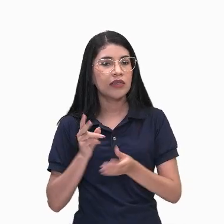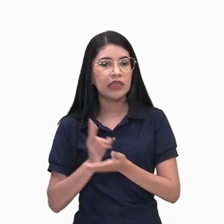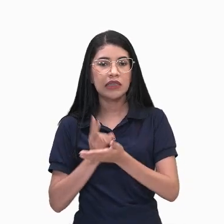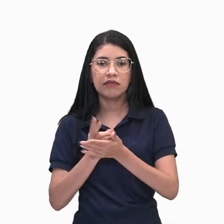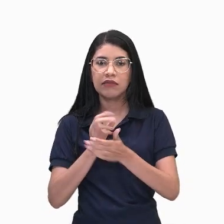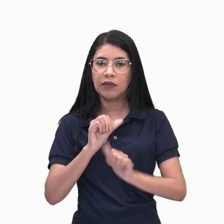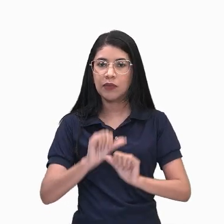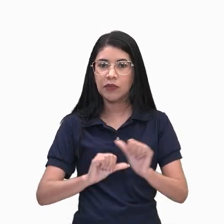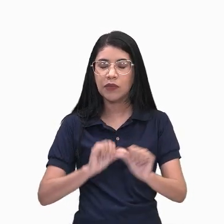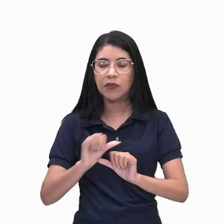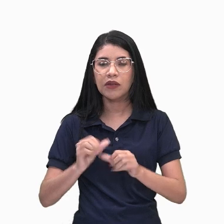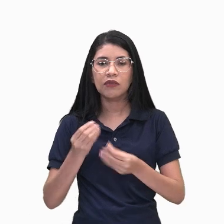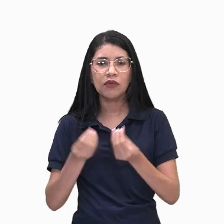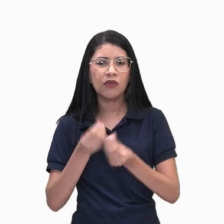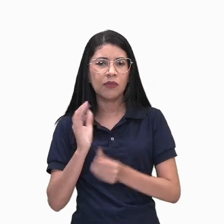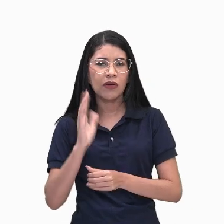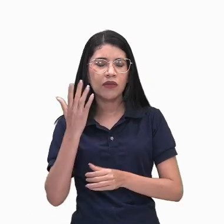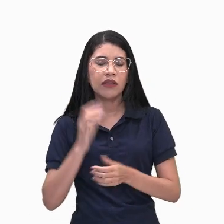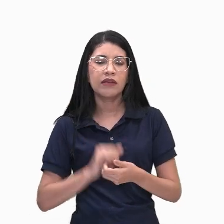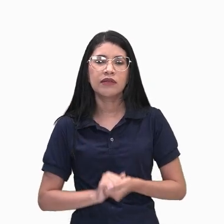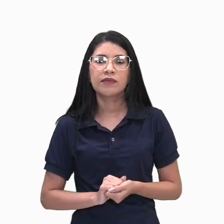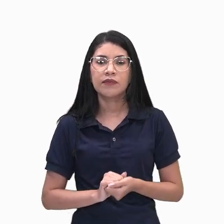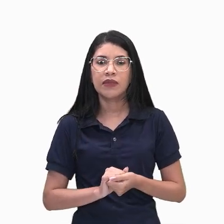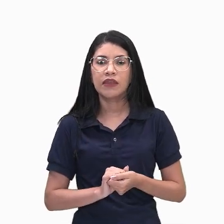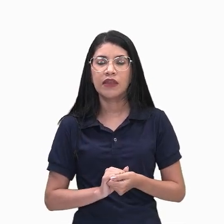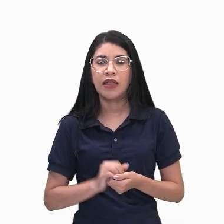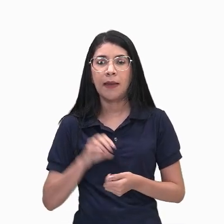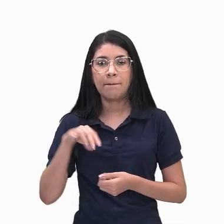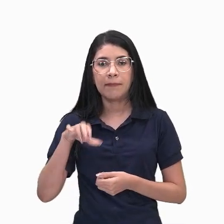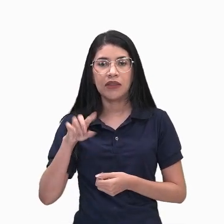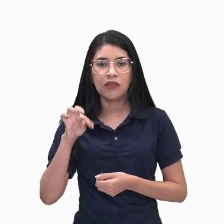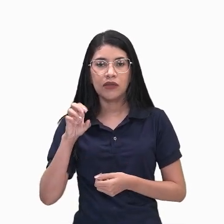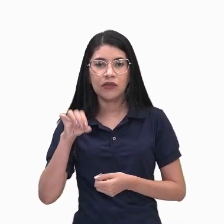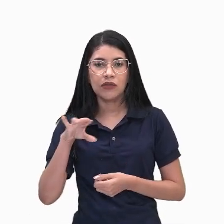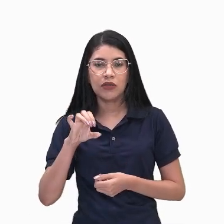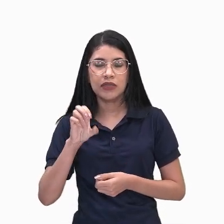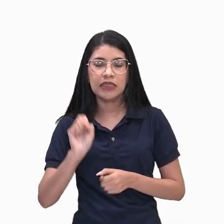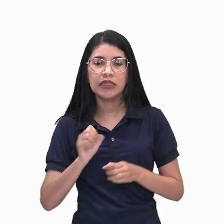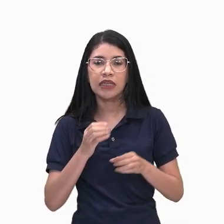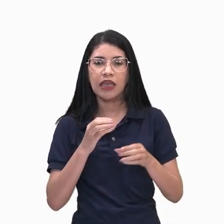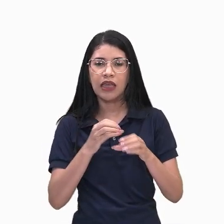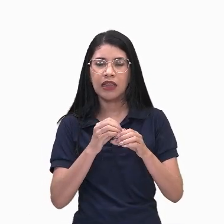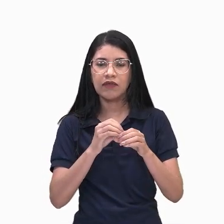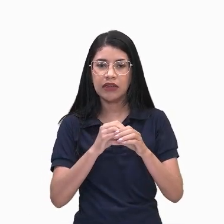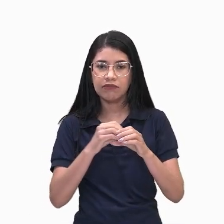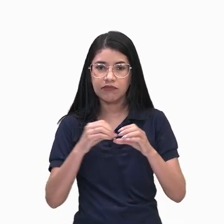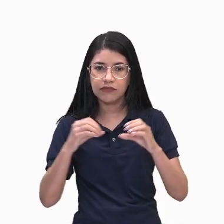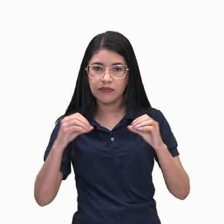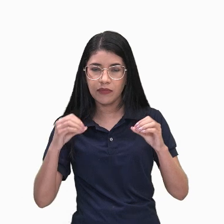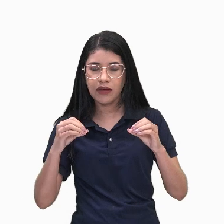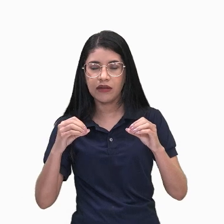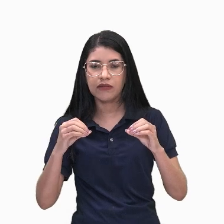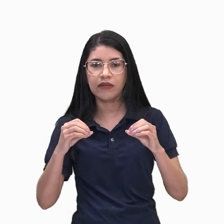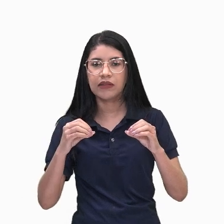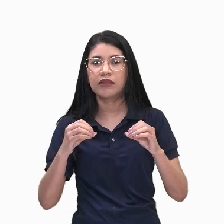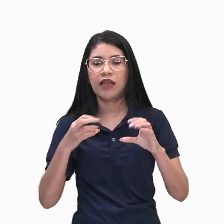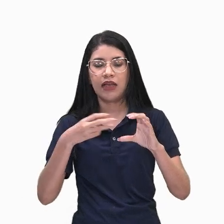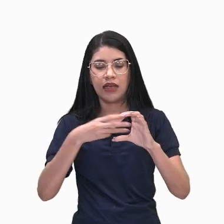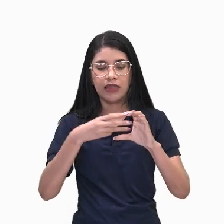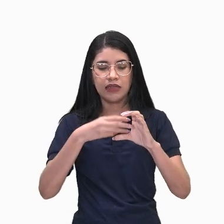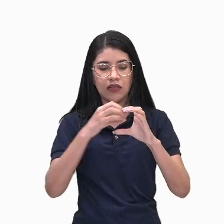renovadas através de um processo ali chamado de mitose, né, um processo ali de divisão celular que